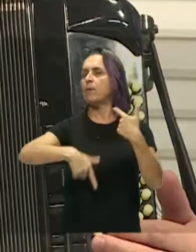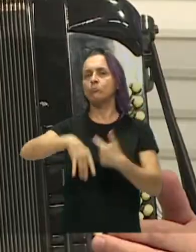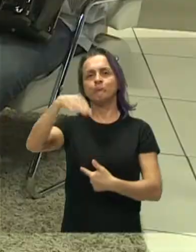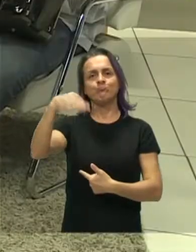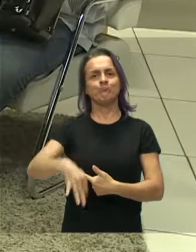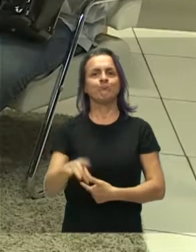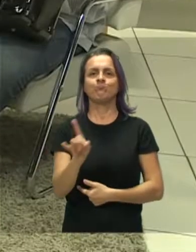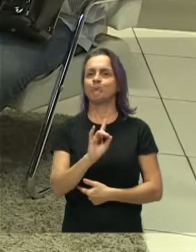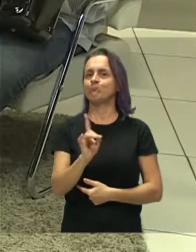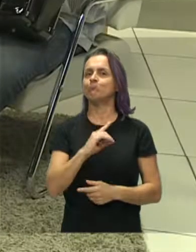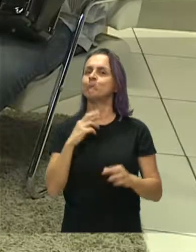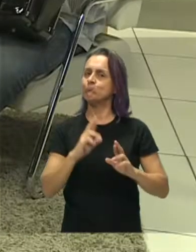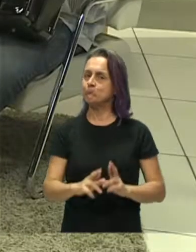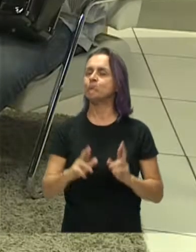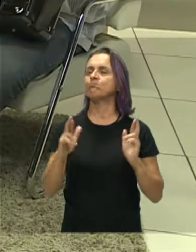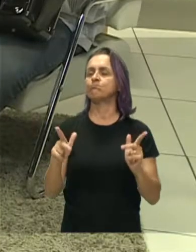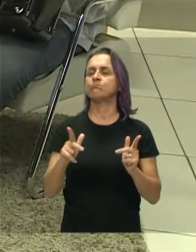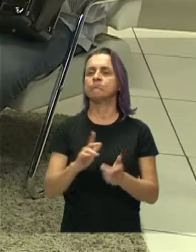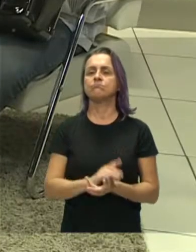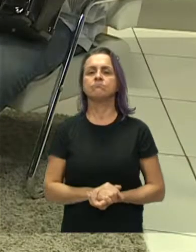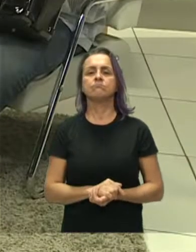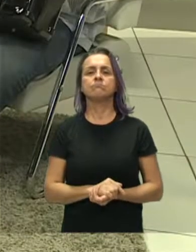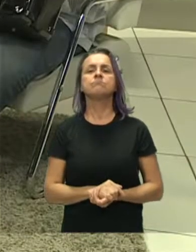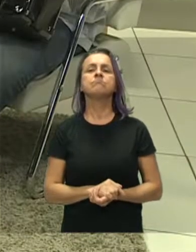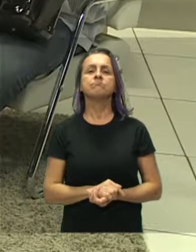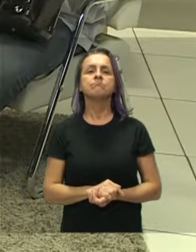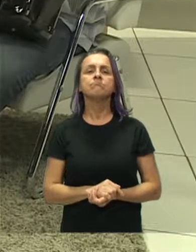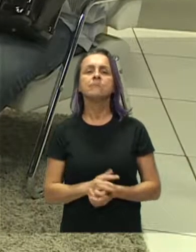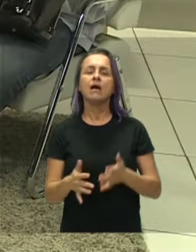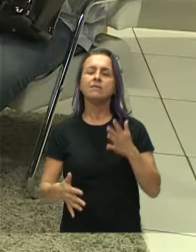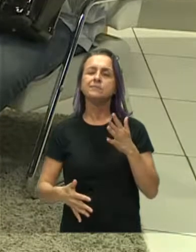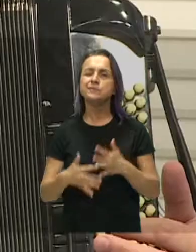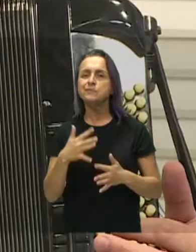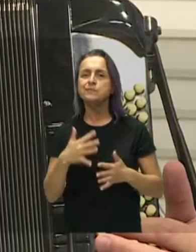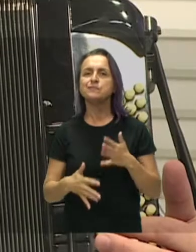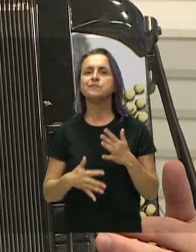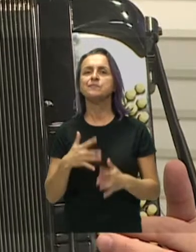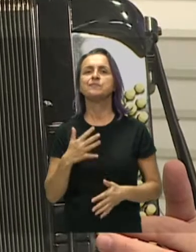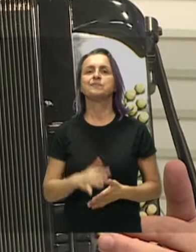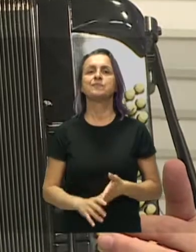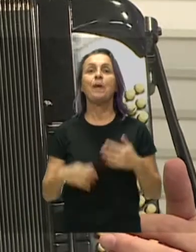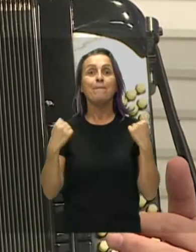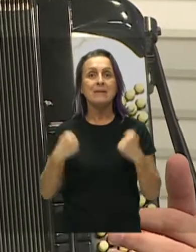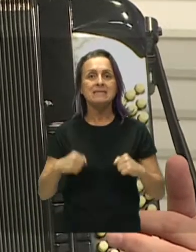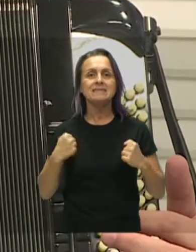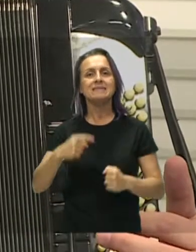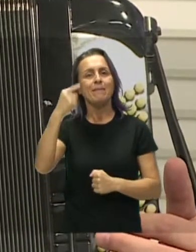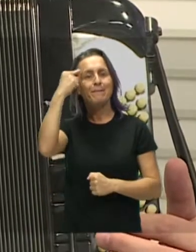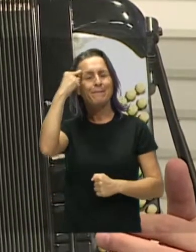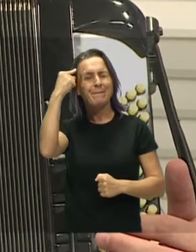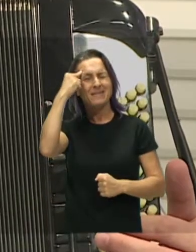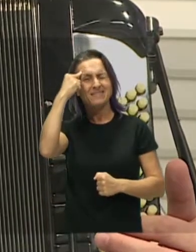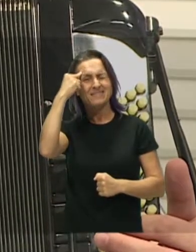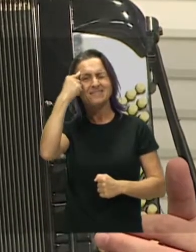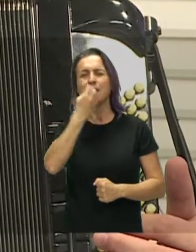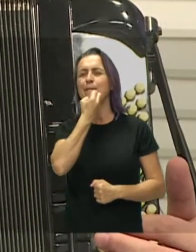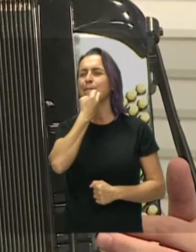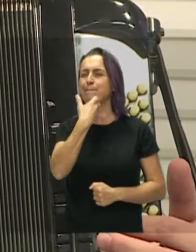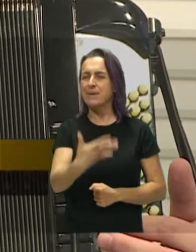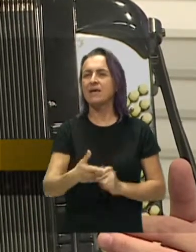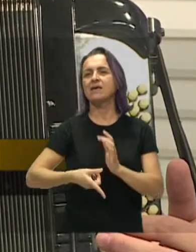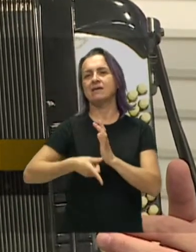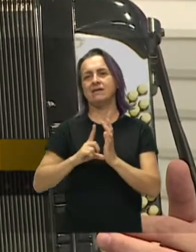acaba dando aquele... dá aquele desentendimento, né? Então, quando é bem pensado, quando é bem